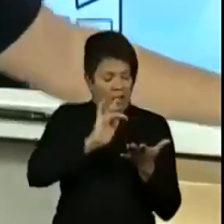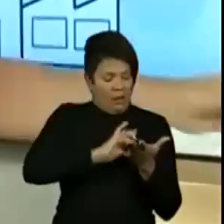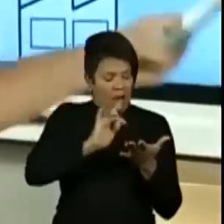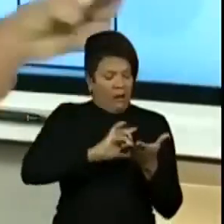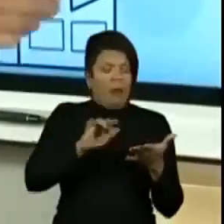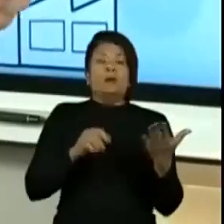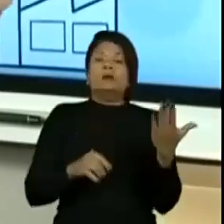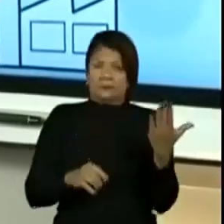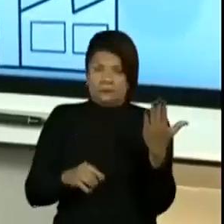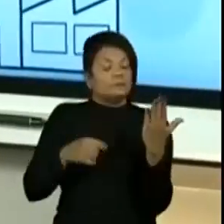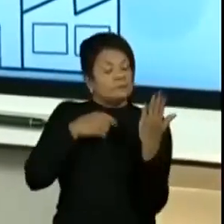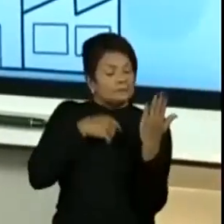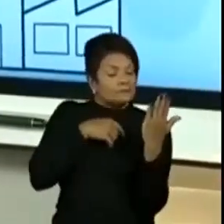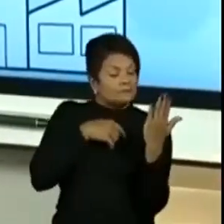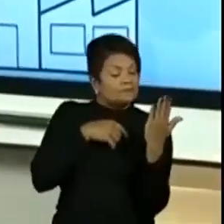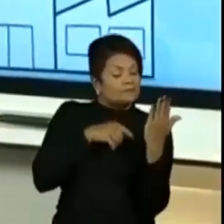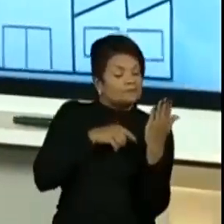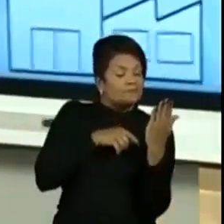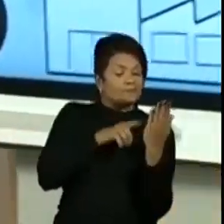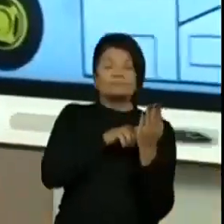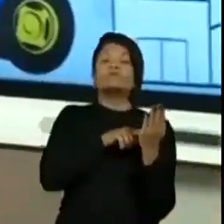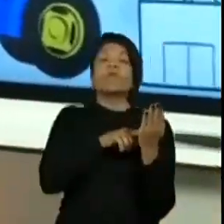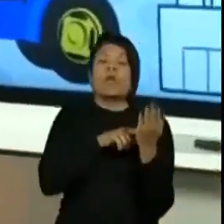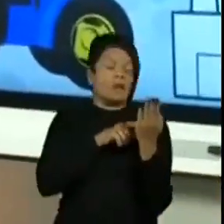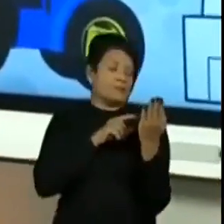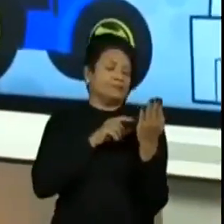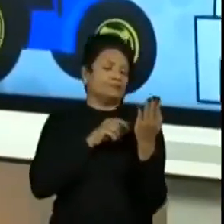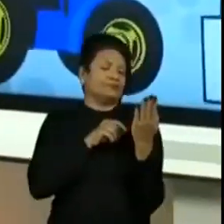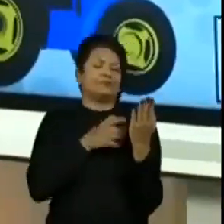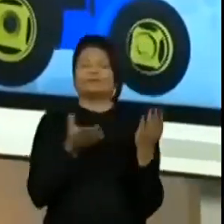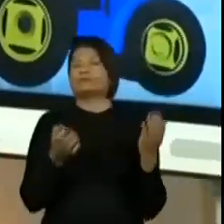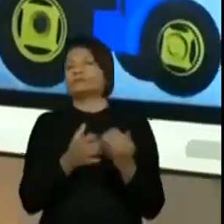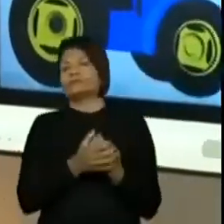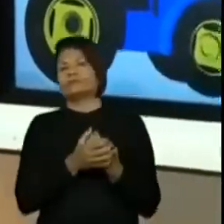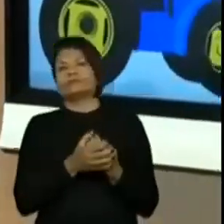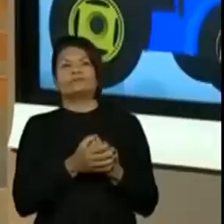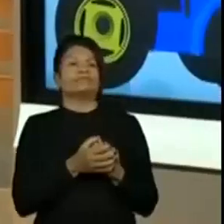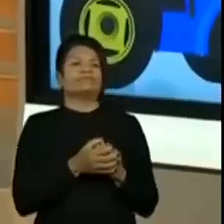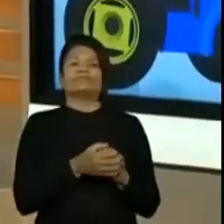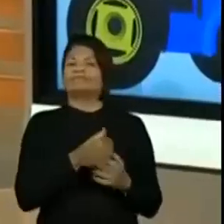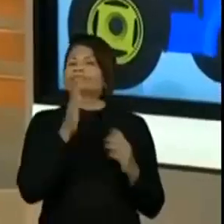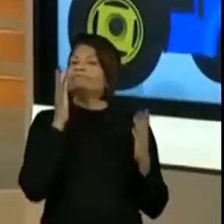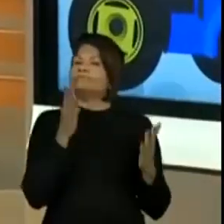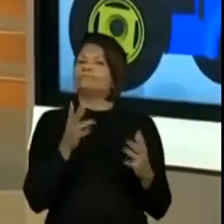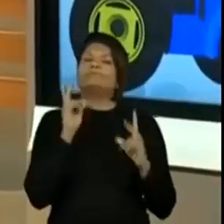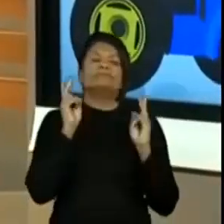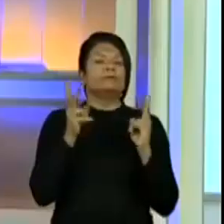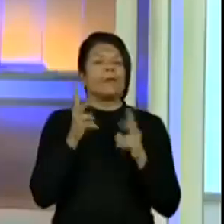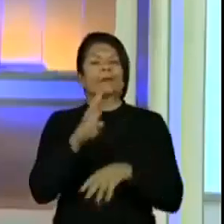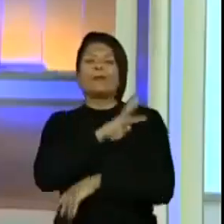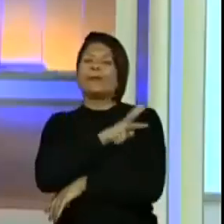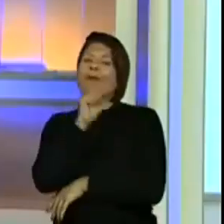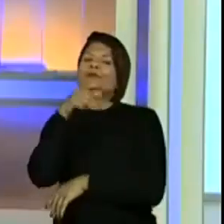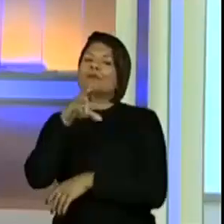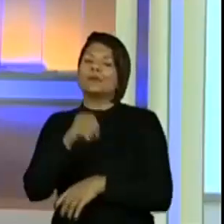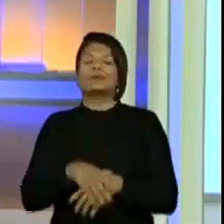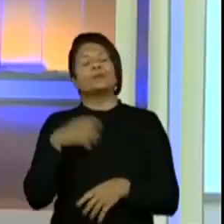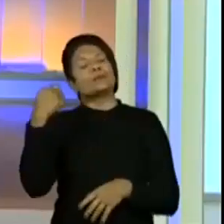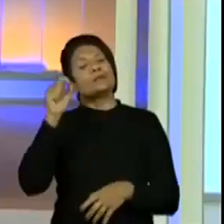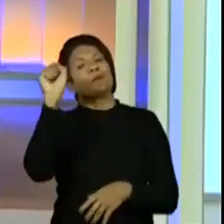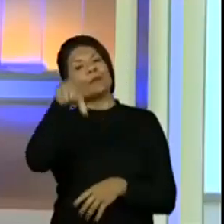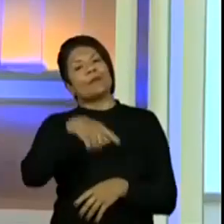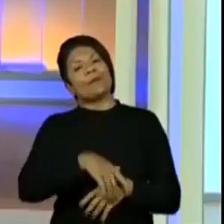Deixa eu ver aqui bonitinho. Olha, não, já vou ter que virar aqui, ó. Toda a aula do quarto ano, o Pro tem que dar